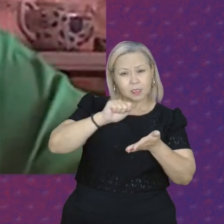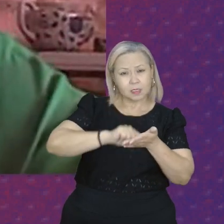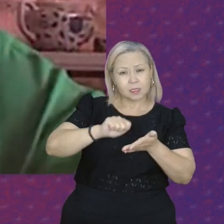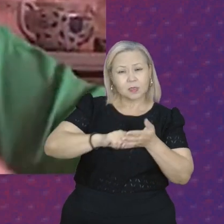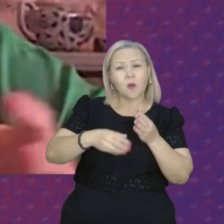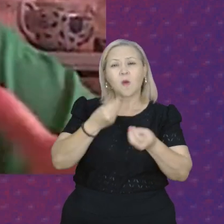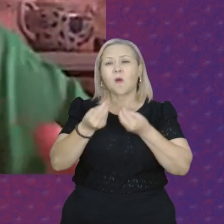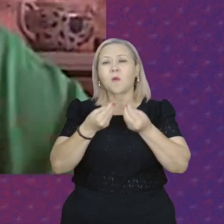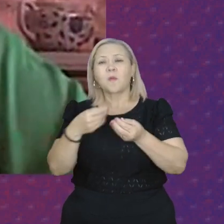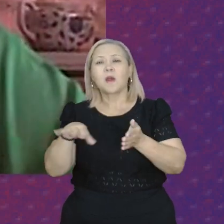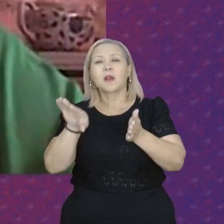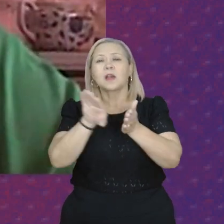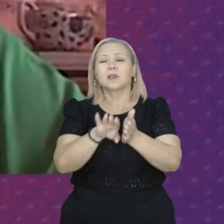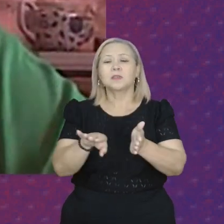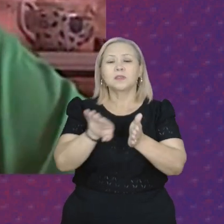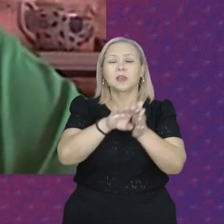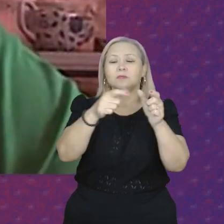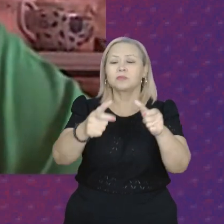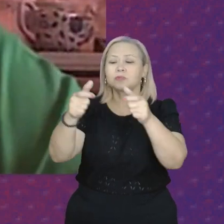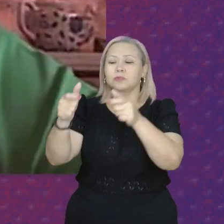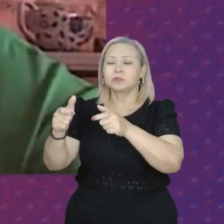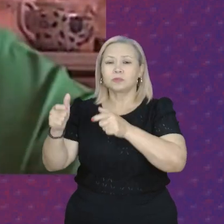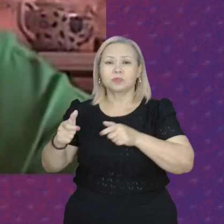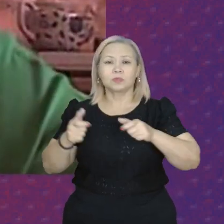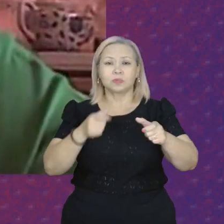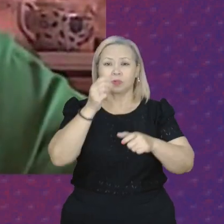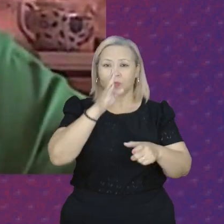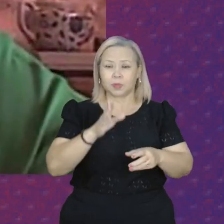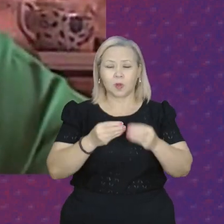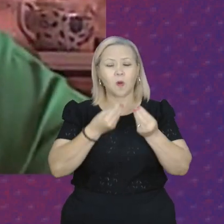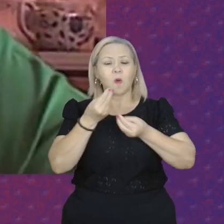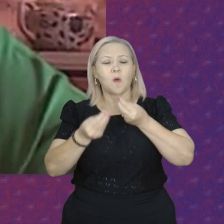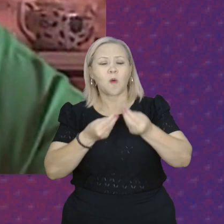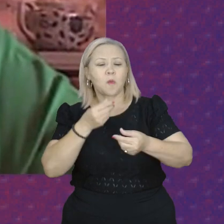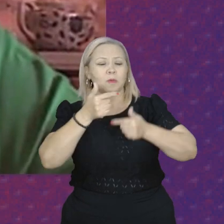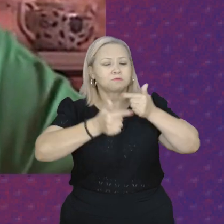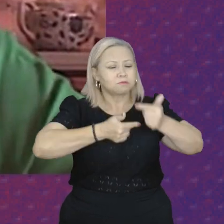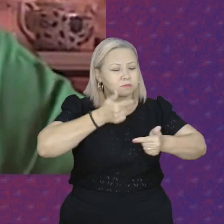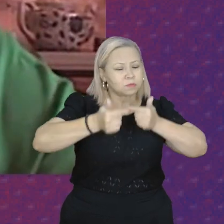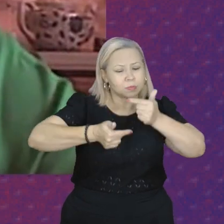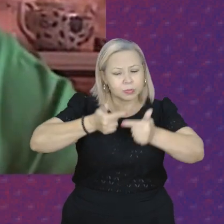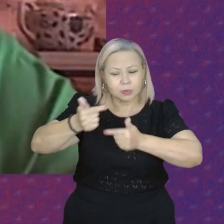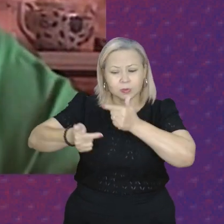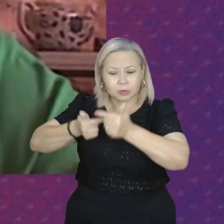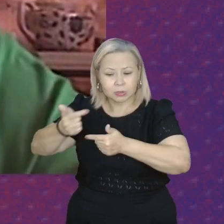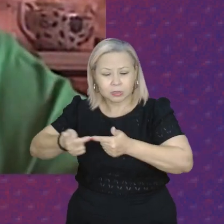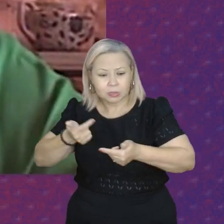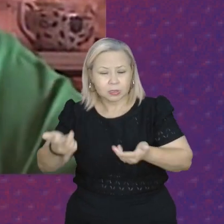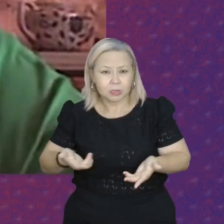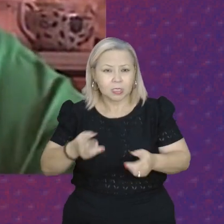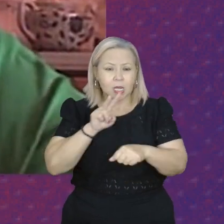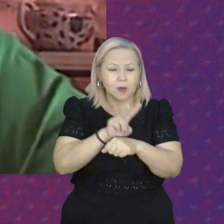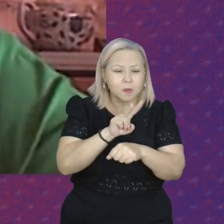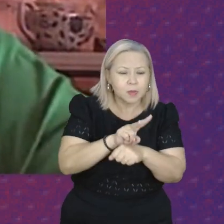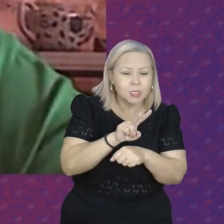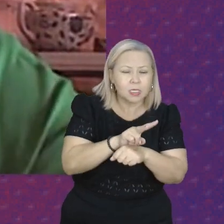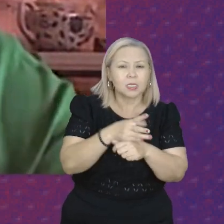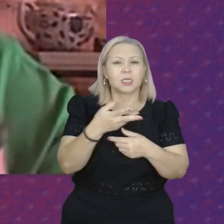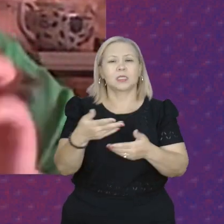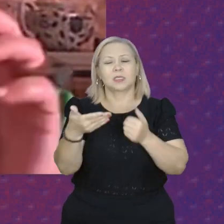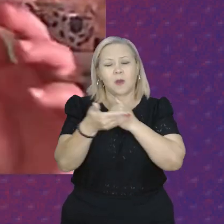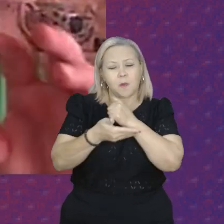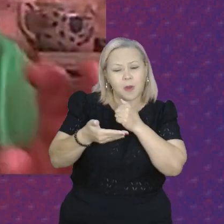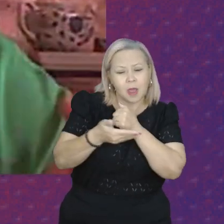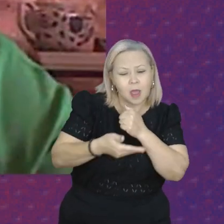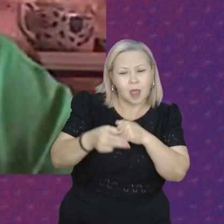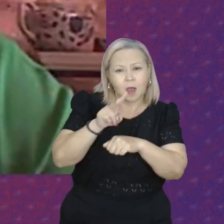gente chegaria em todos os territórios brasileiros, como nós trabalharíamos o campo da proteção básica,